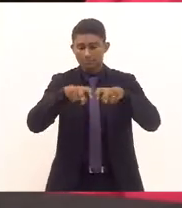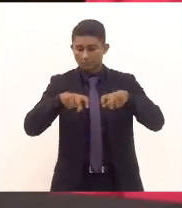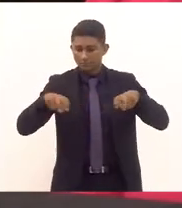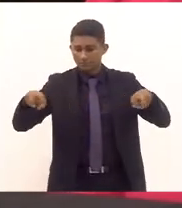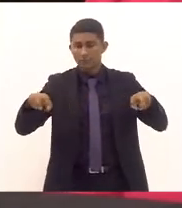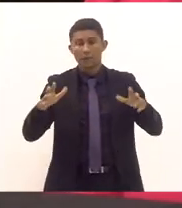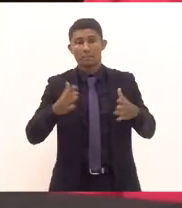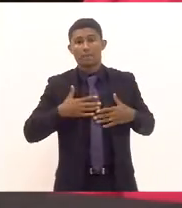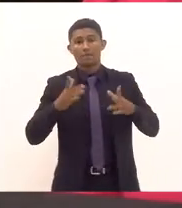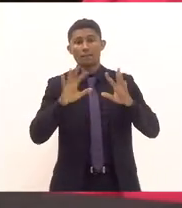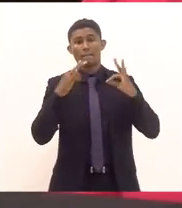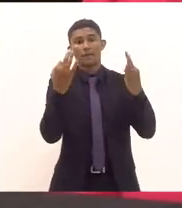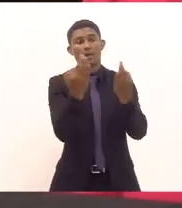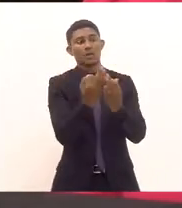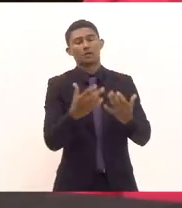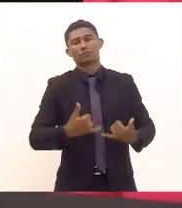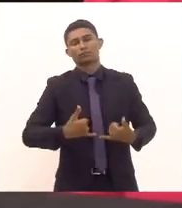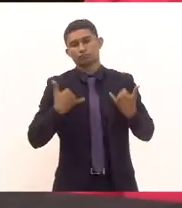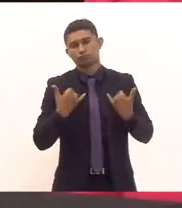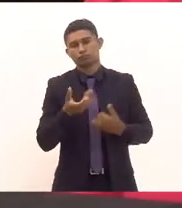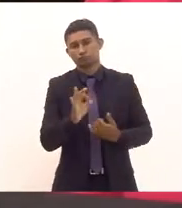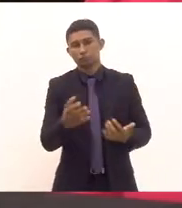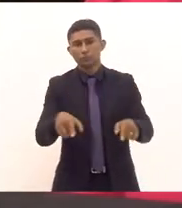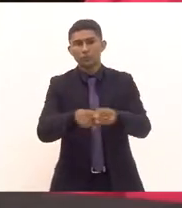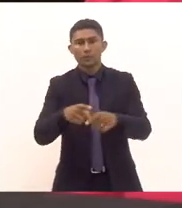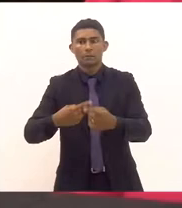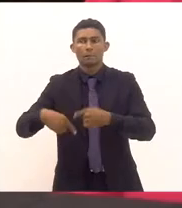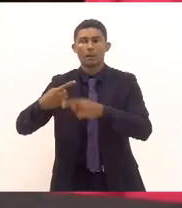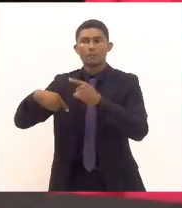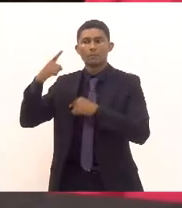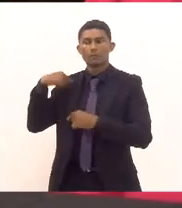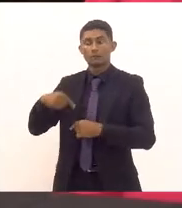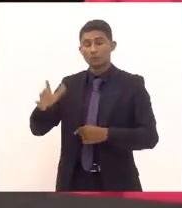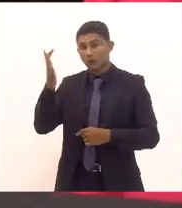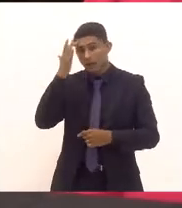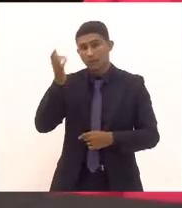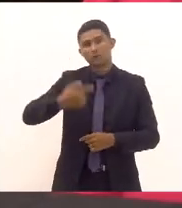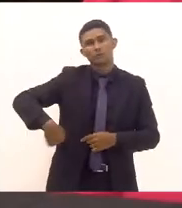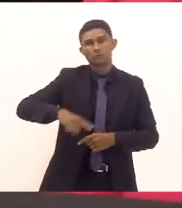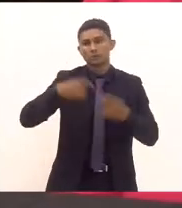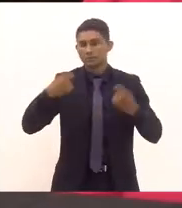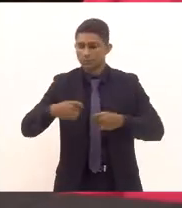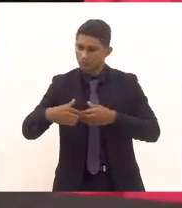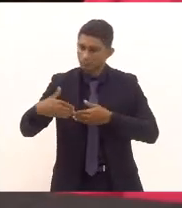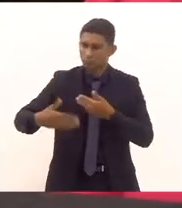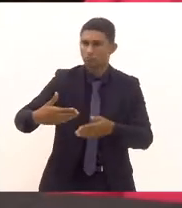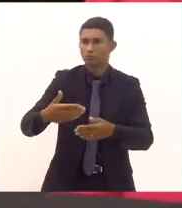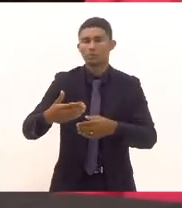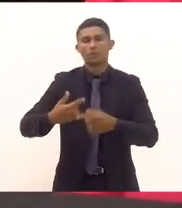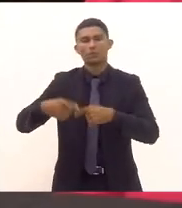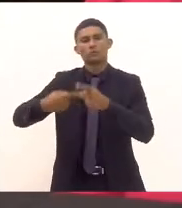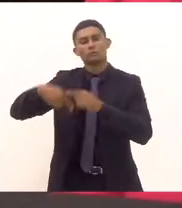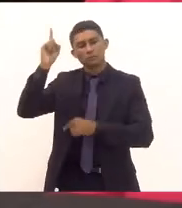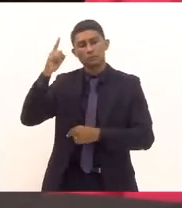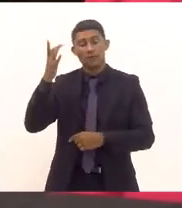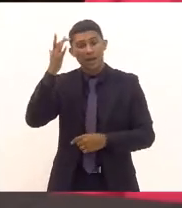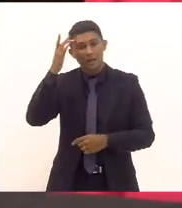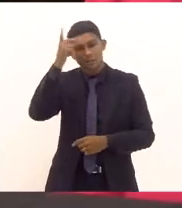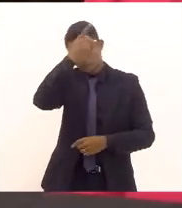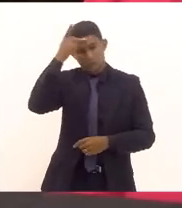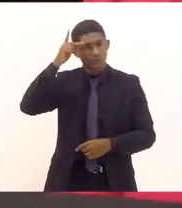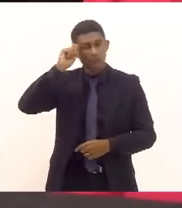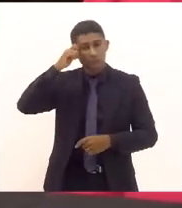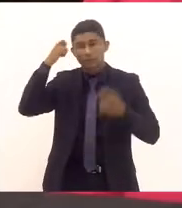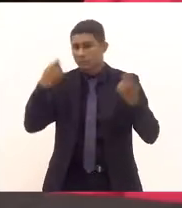de orgulho para minha família e pelos meus antepassados porém eu acho que ter conquistar muito mais o neuro tem que estar em todos os lugares